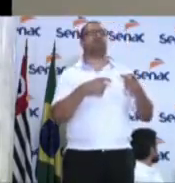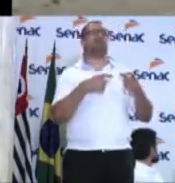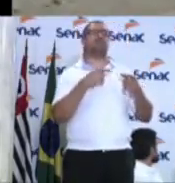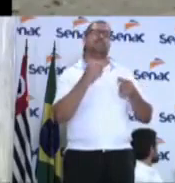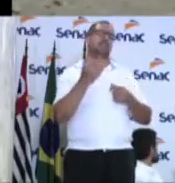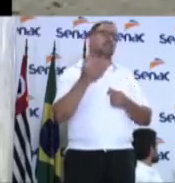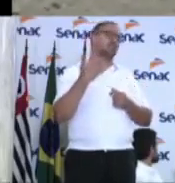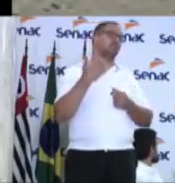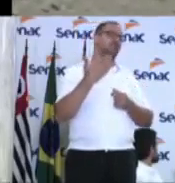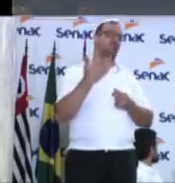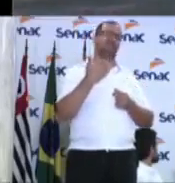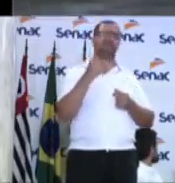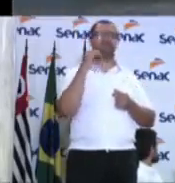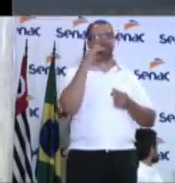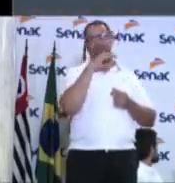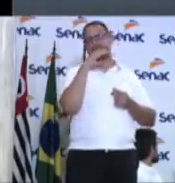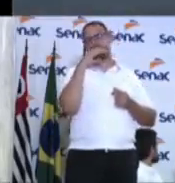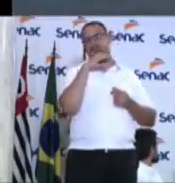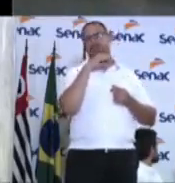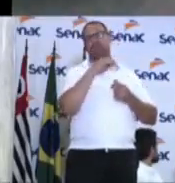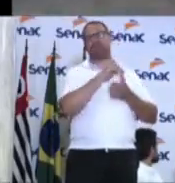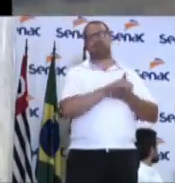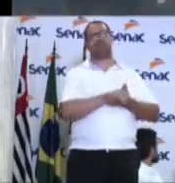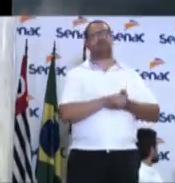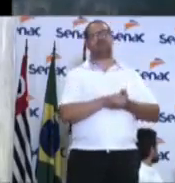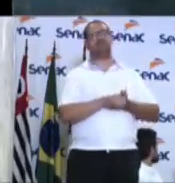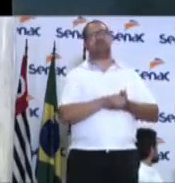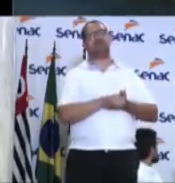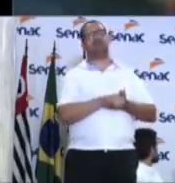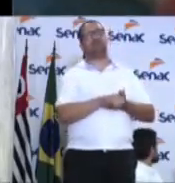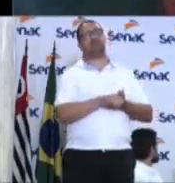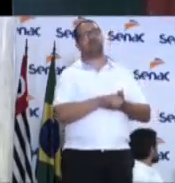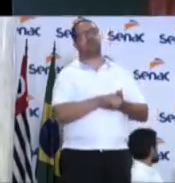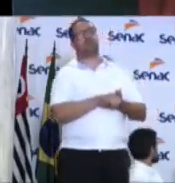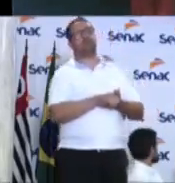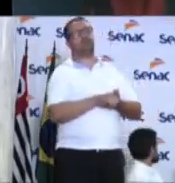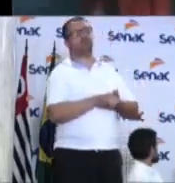é quente. Vocês vão trazer um desses hoje?